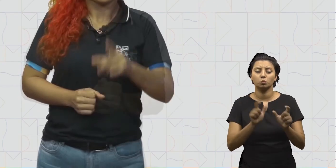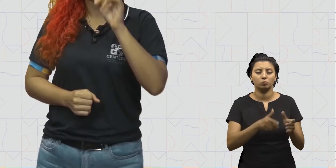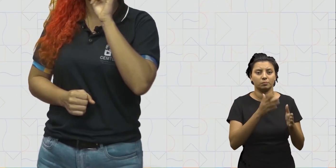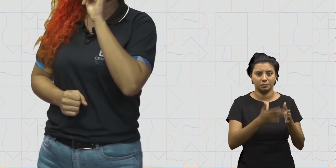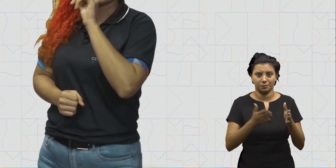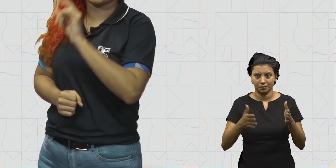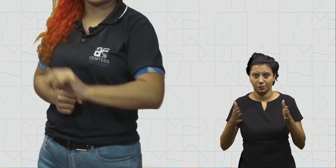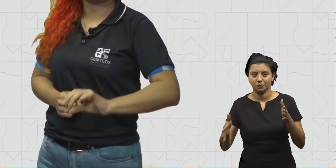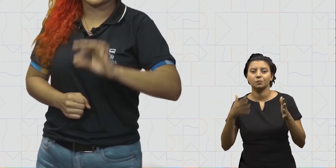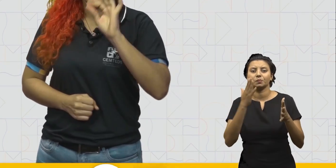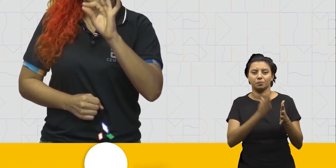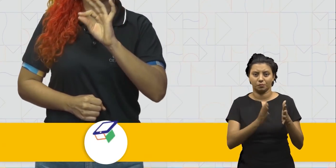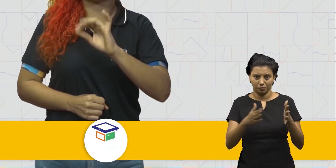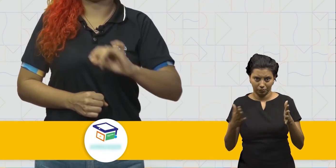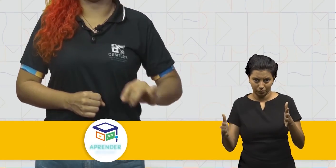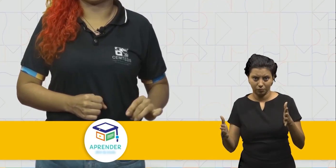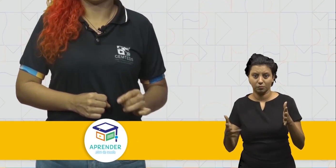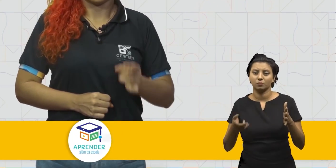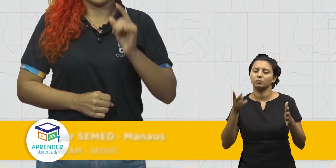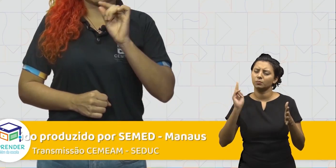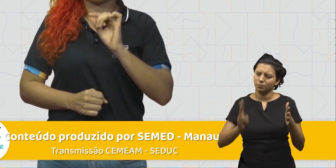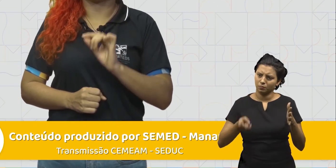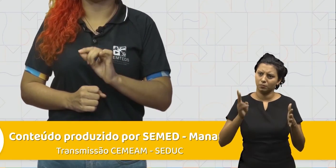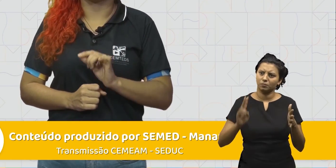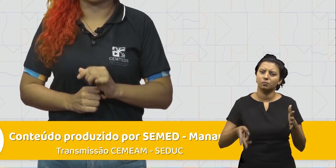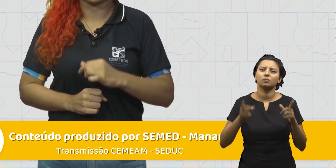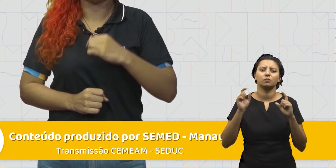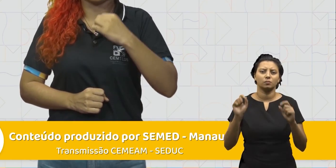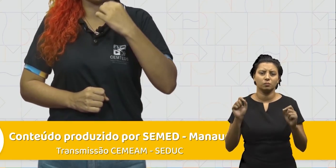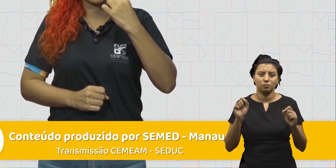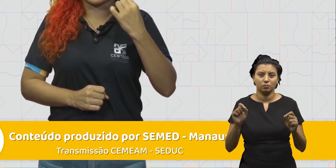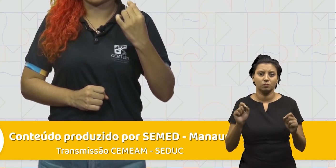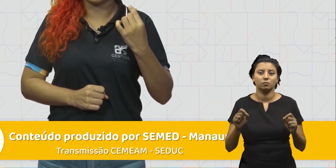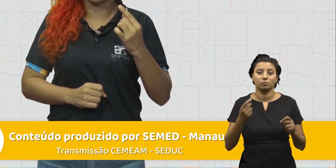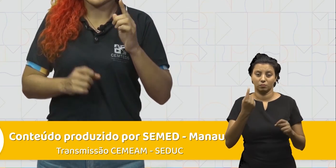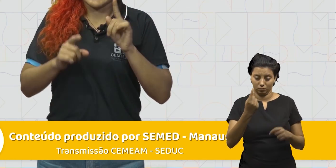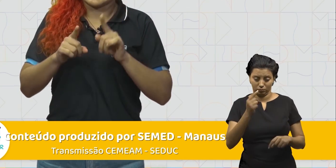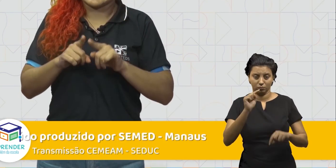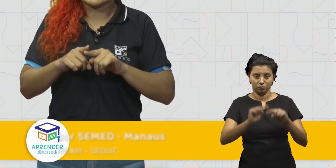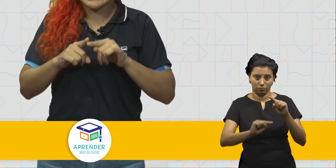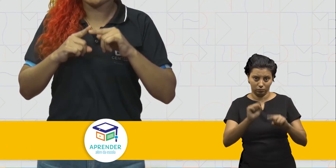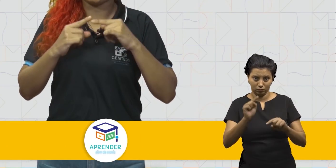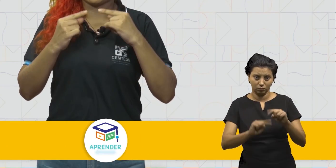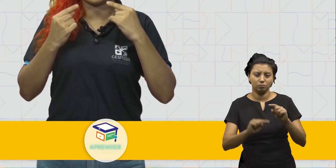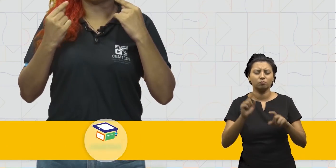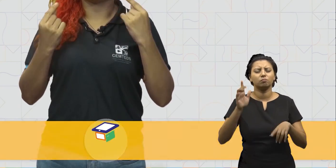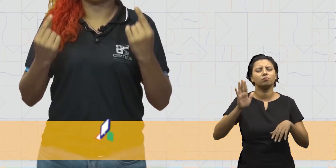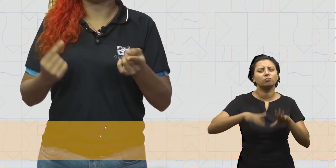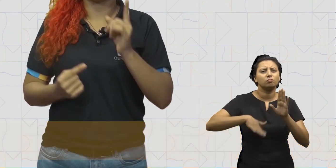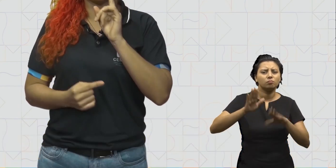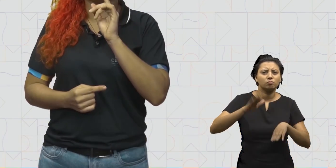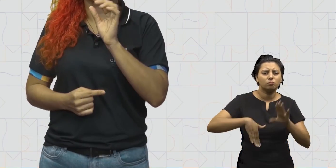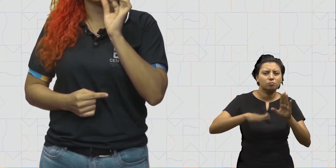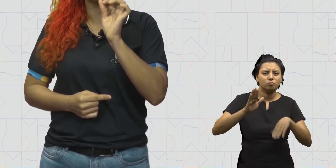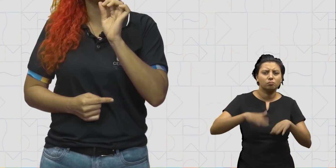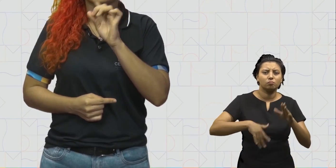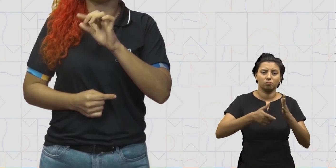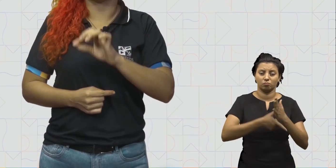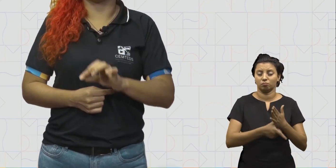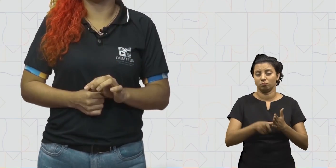sequência. E a sequência recursiva é quando um elemento, ela depende do